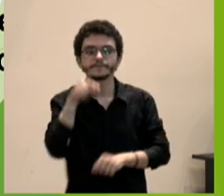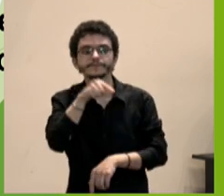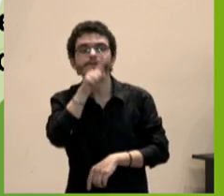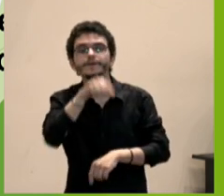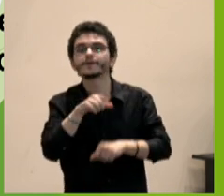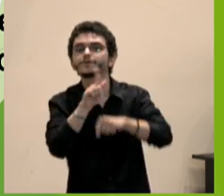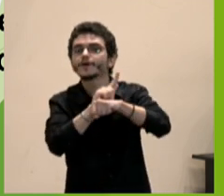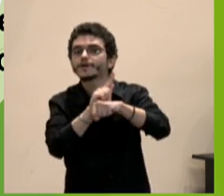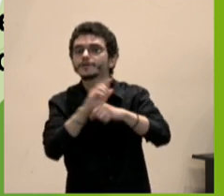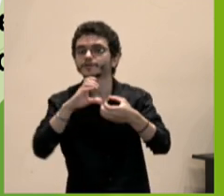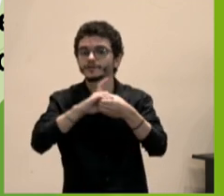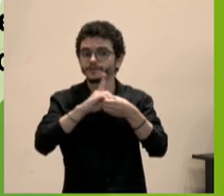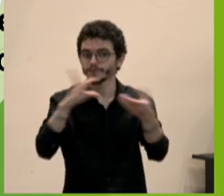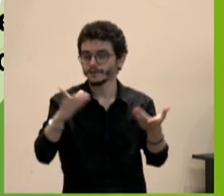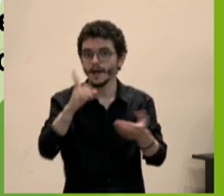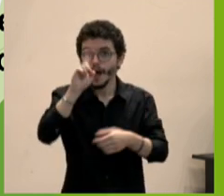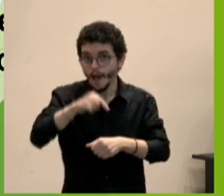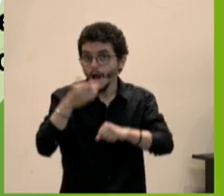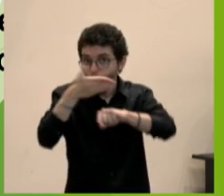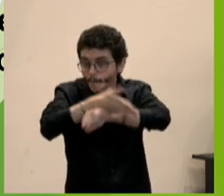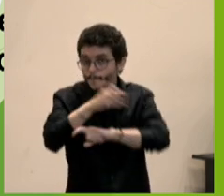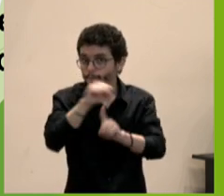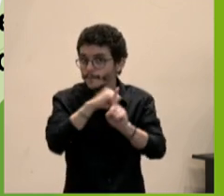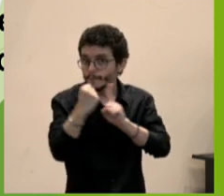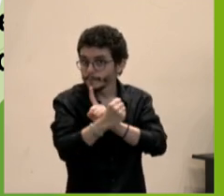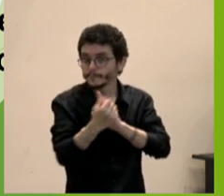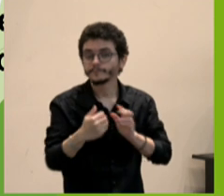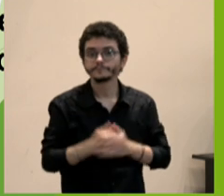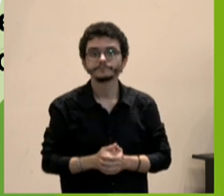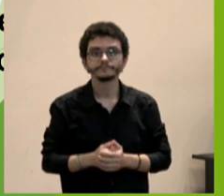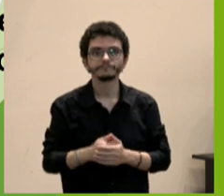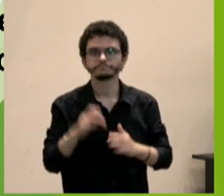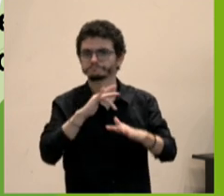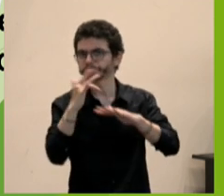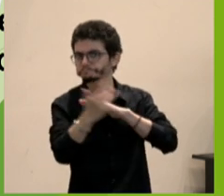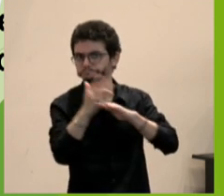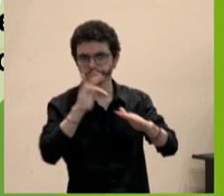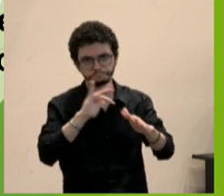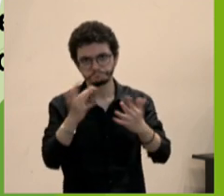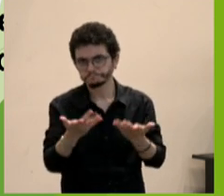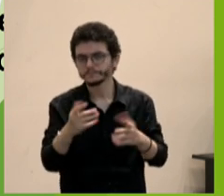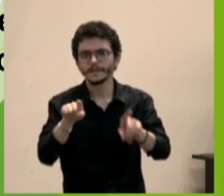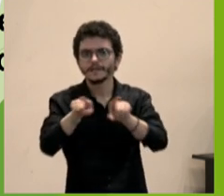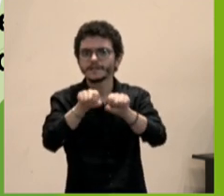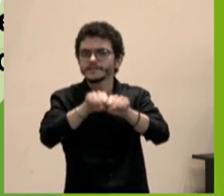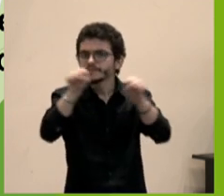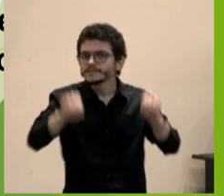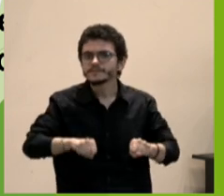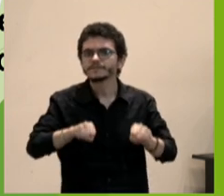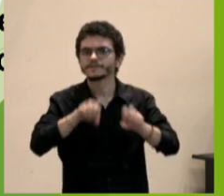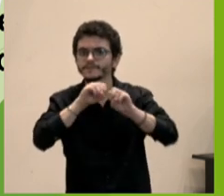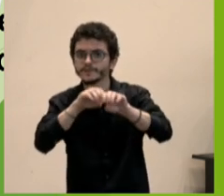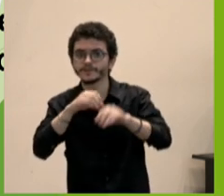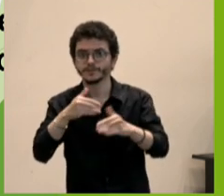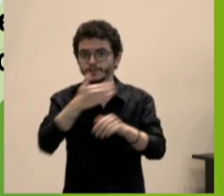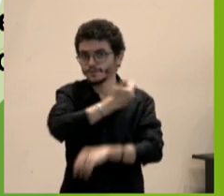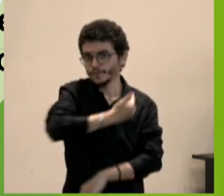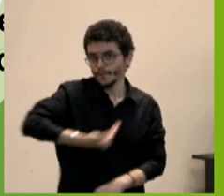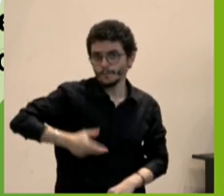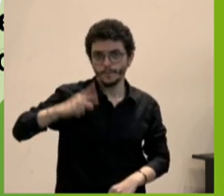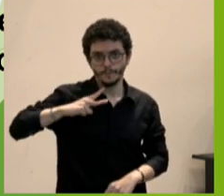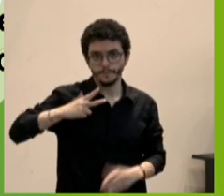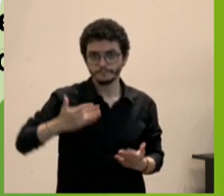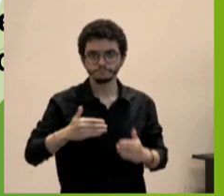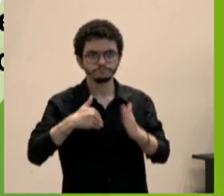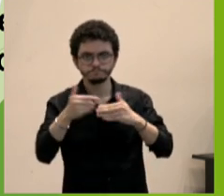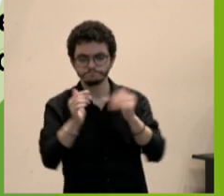gestão democrática, é participação social. Nas redes e sistema de ensino público e privada, em todos os